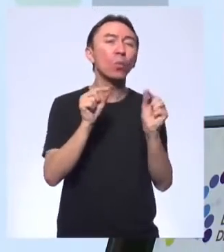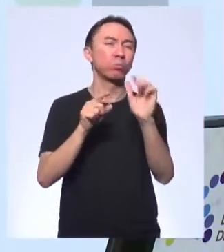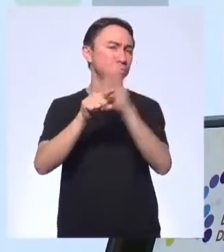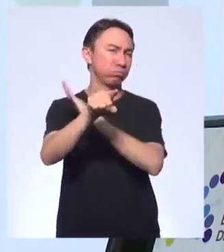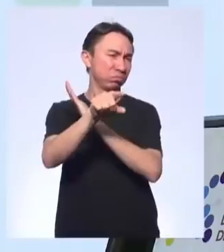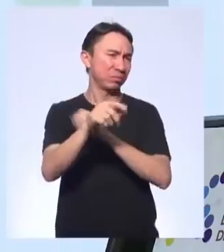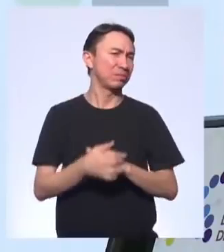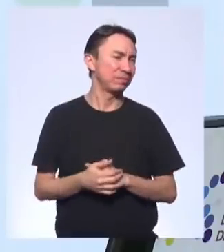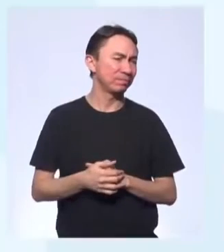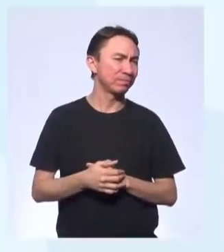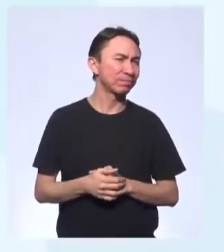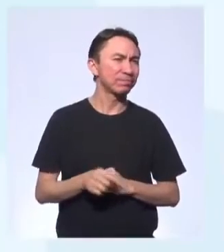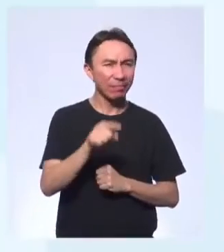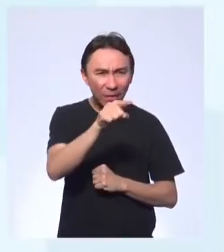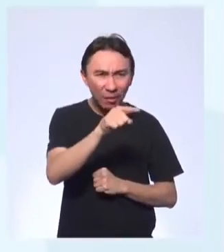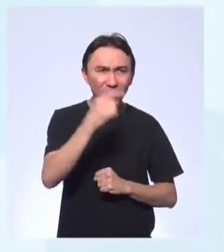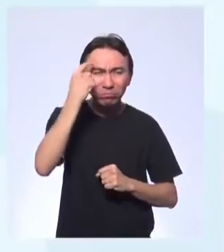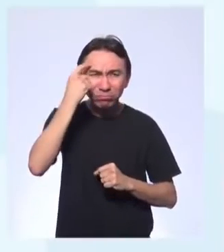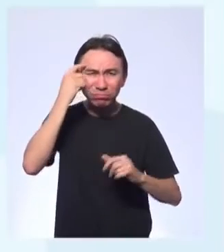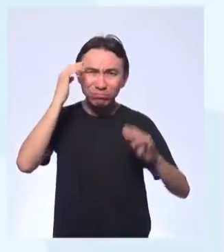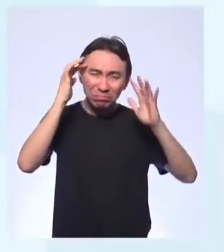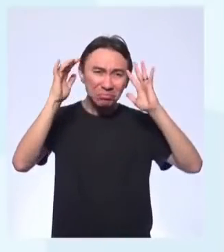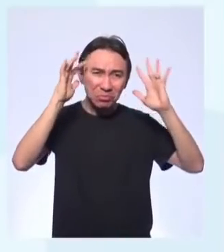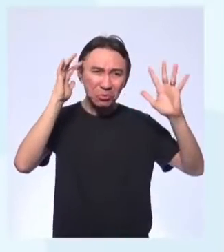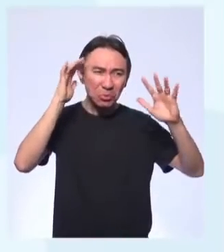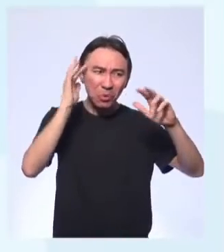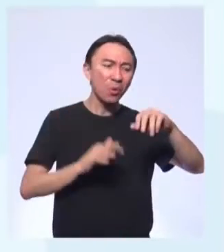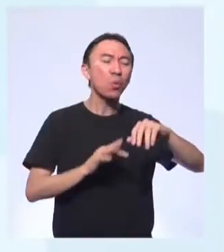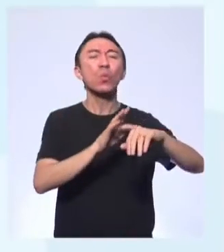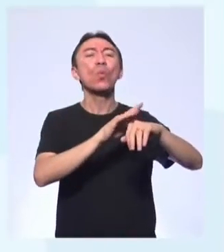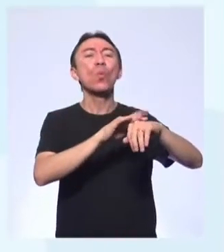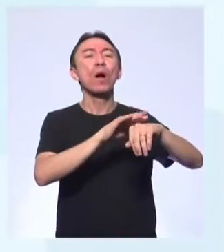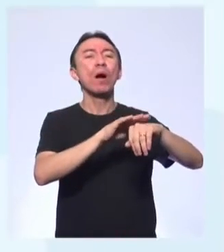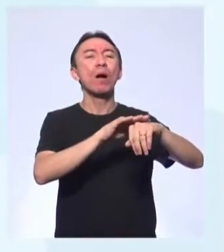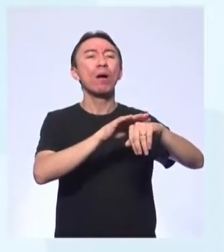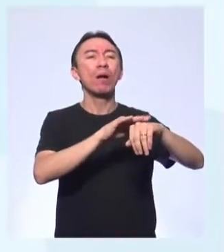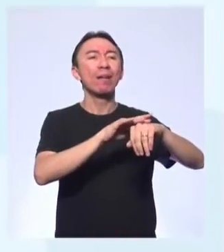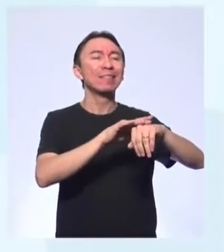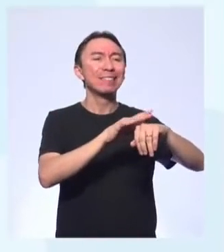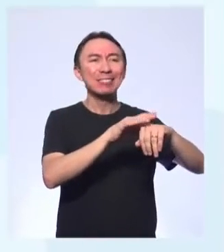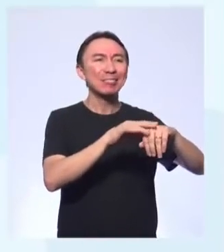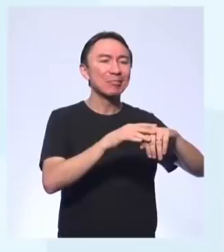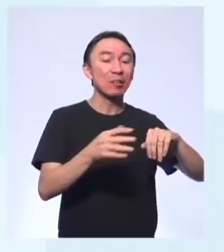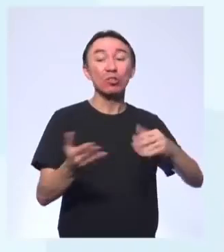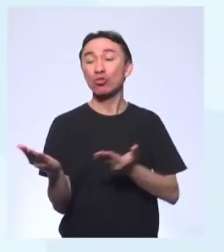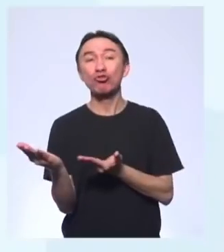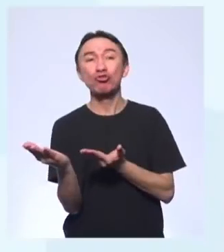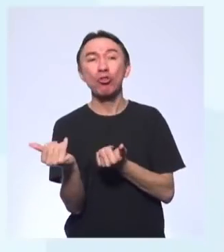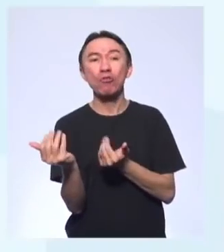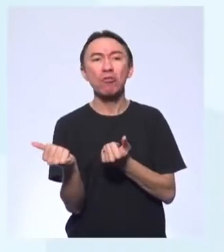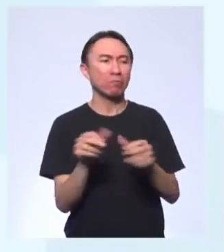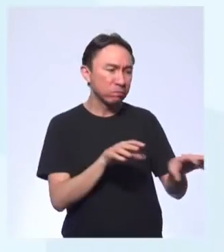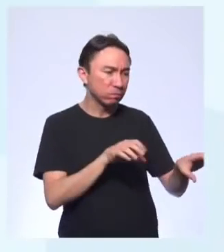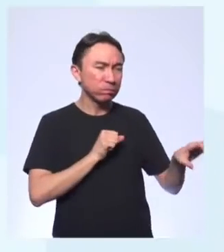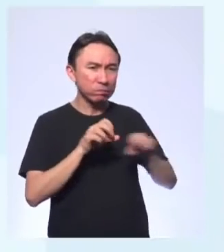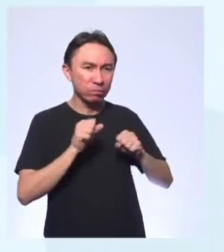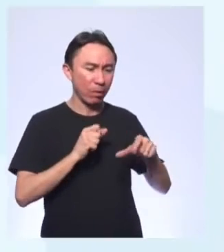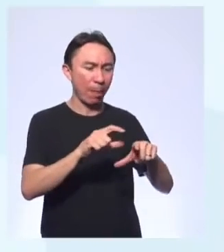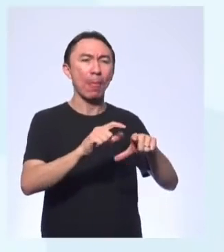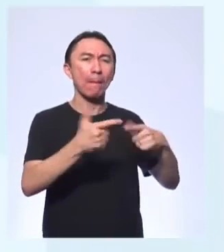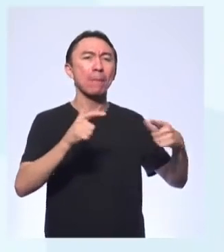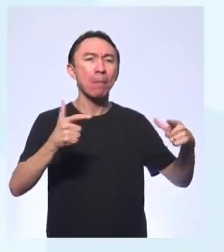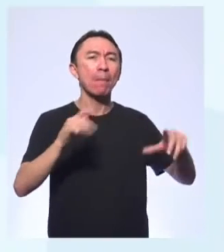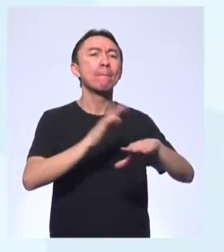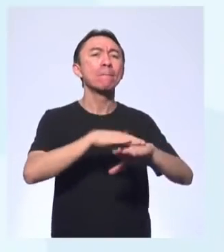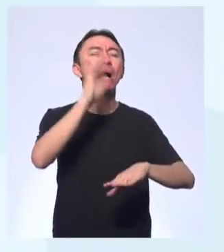já pensaram sobre quais doenças que afetam mais os adolescentes? Então, eu queria que vocês pensassem